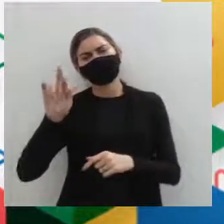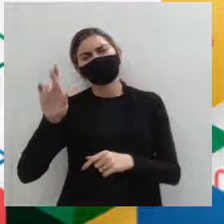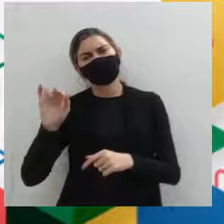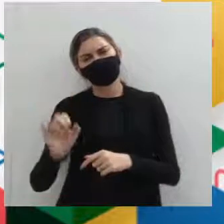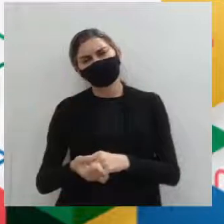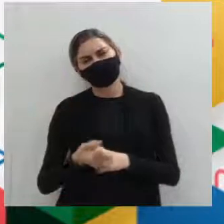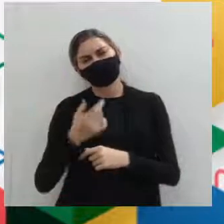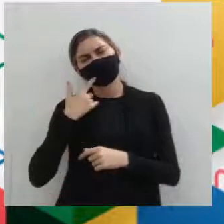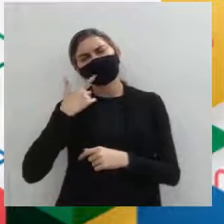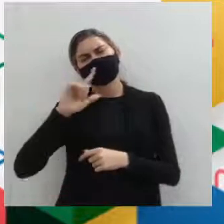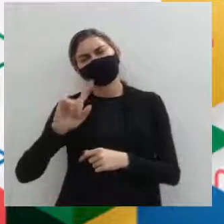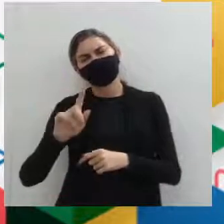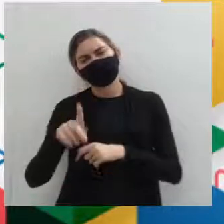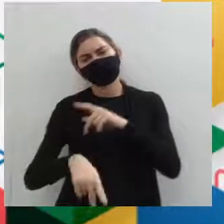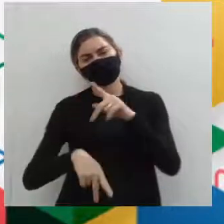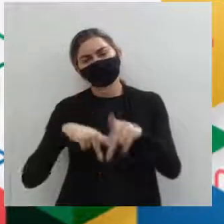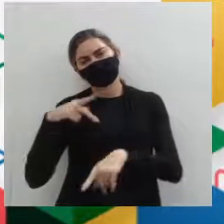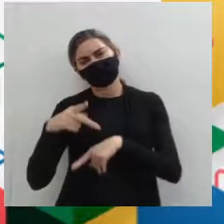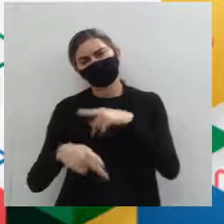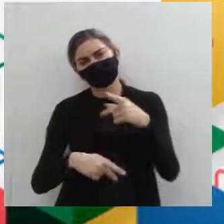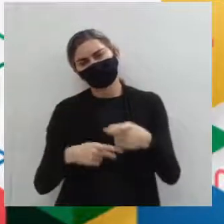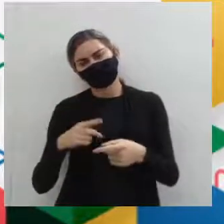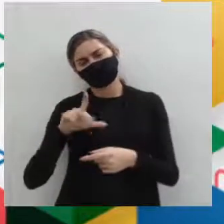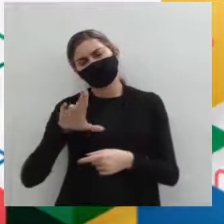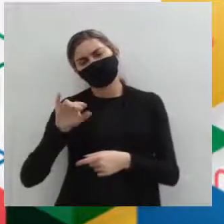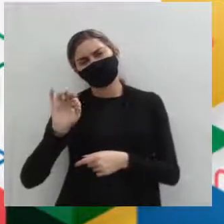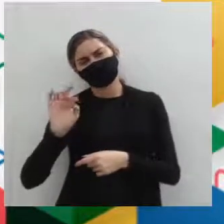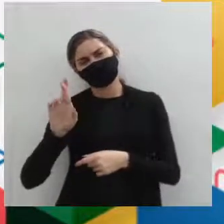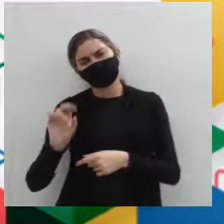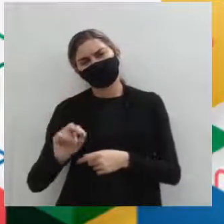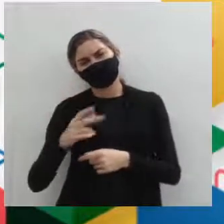ou línguas populares. E Lutero, como